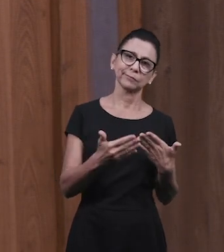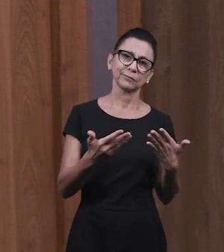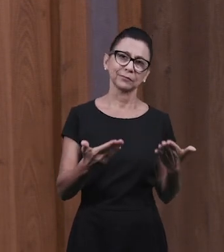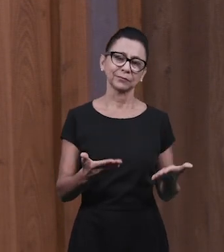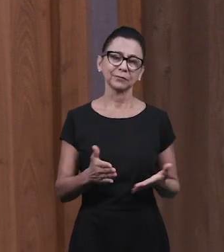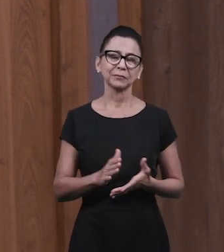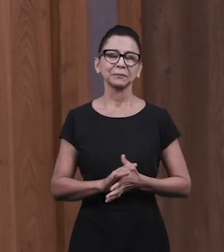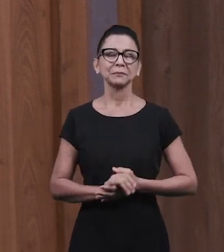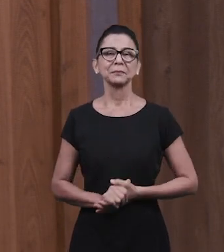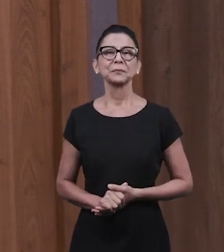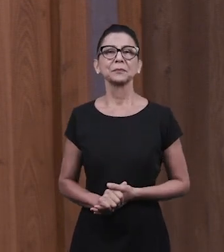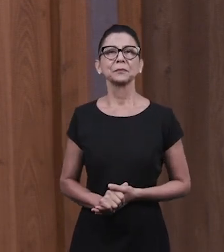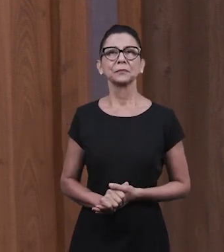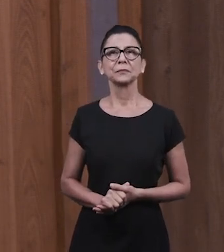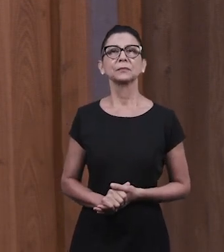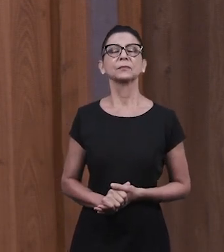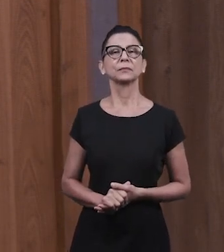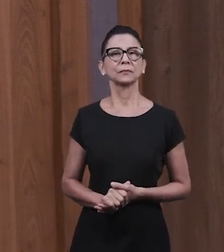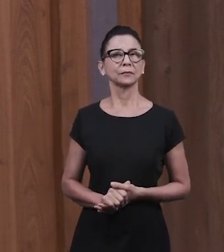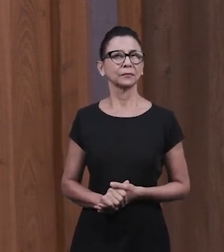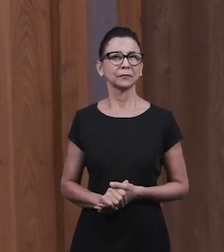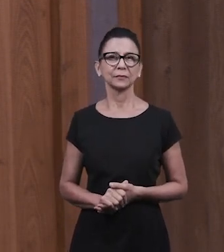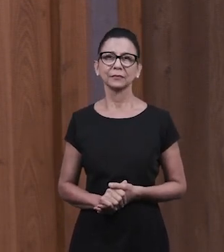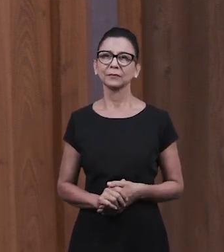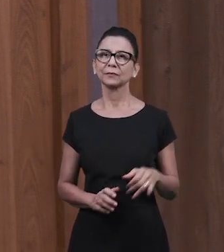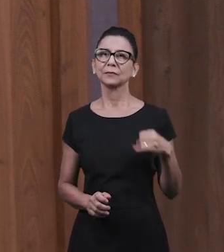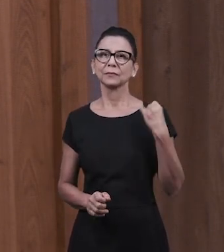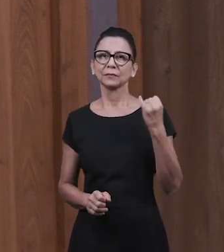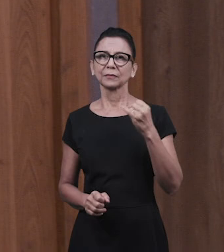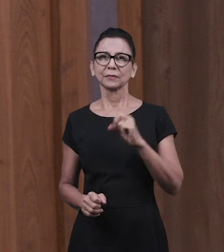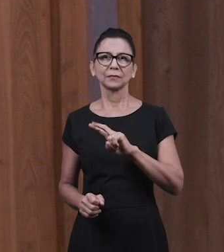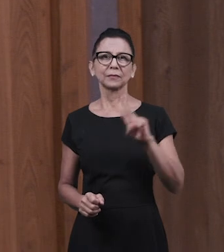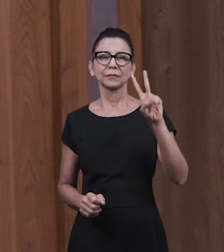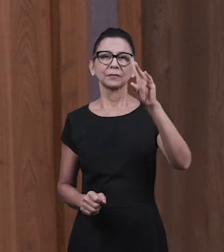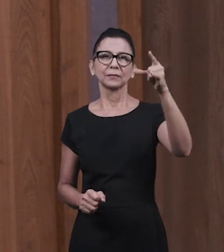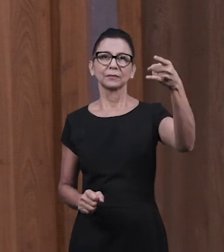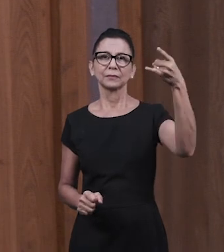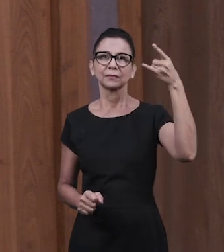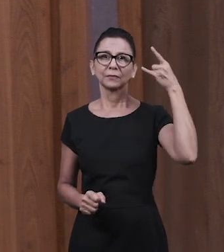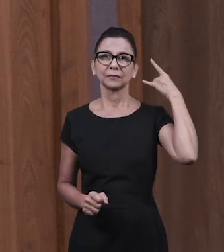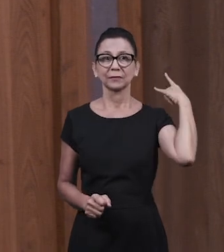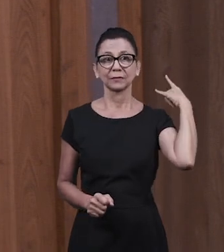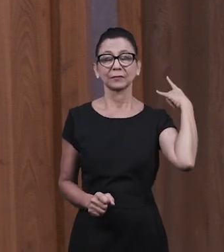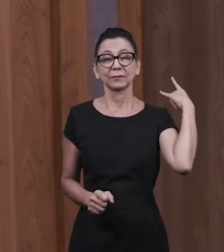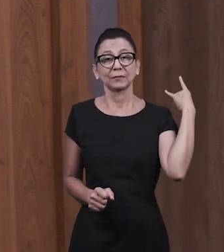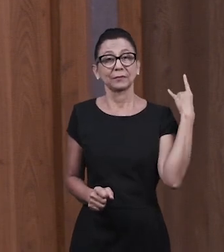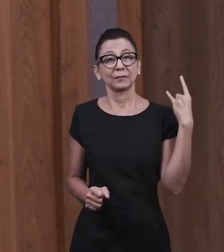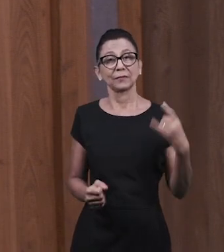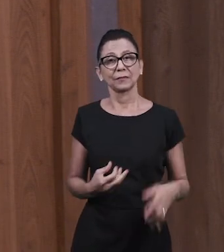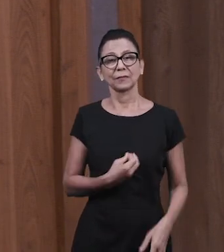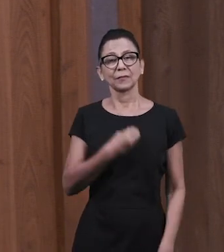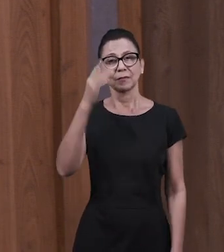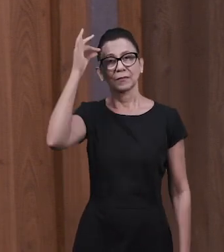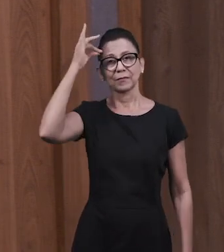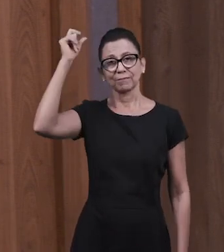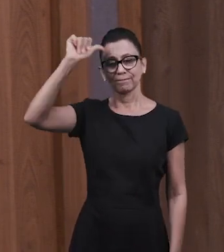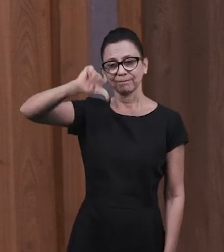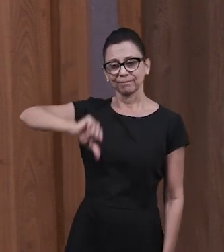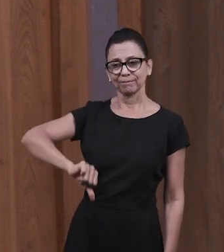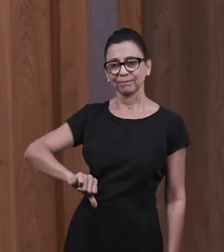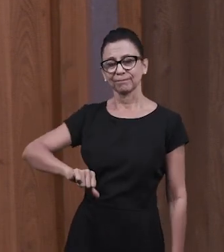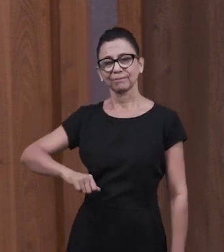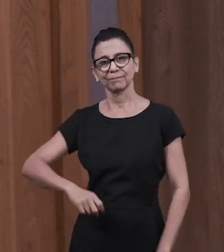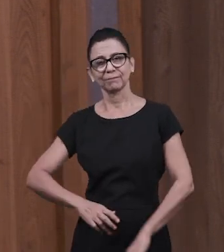né? Ele põe o coração dele nesses valores e, portanto, esses valores acabam sufocando a sua vida espiritual. Muito